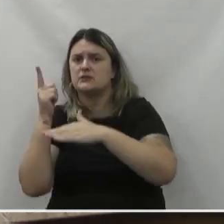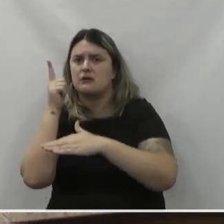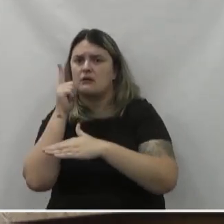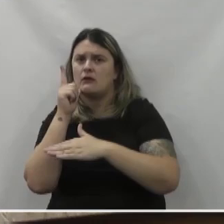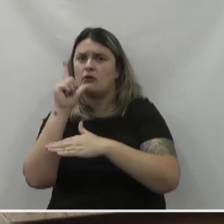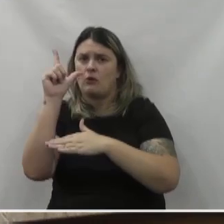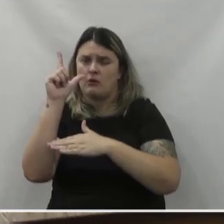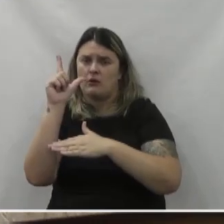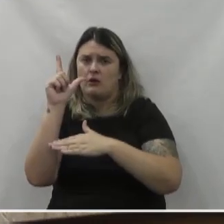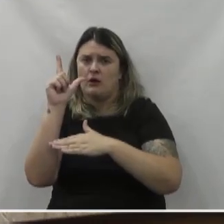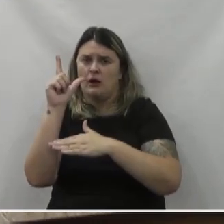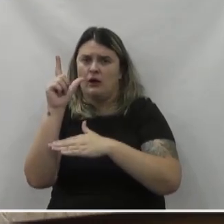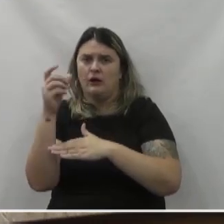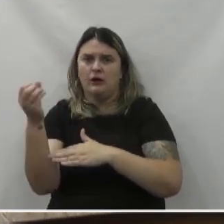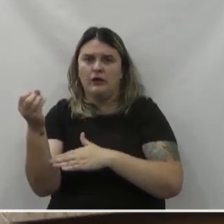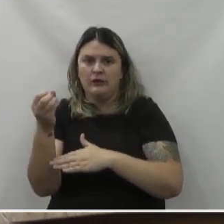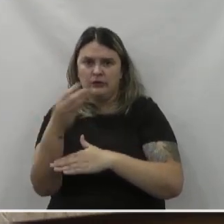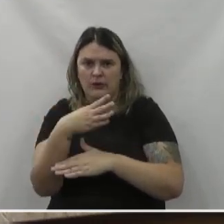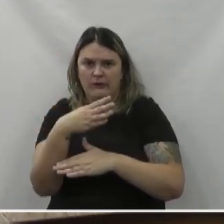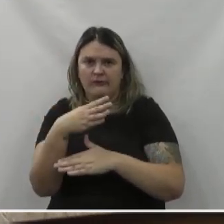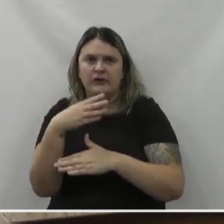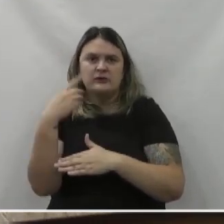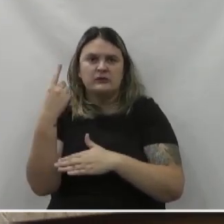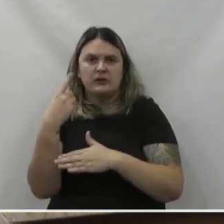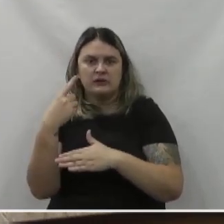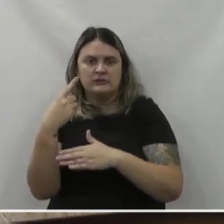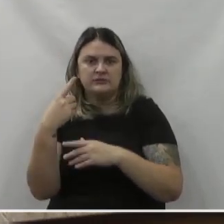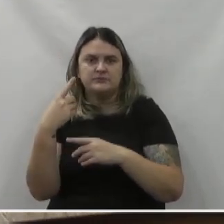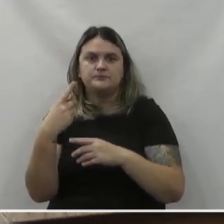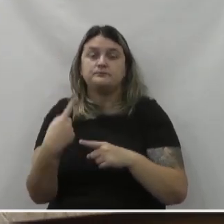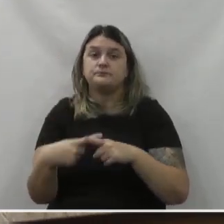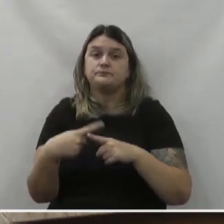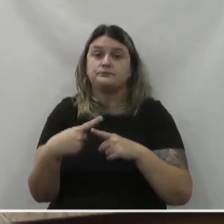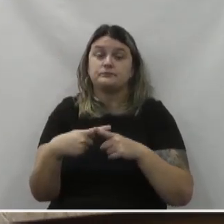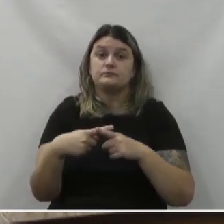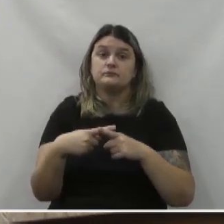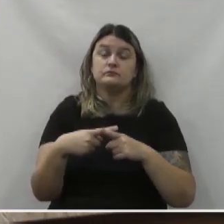ganhou uma nova liminar sobre uma sentença